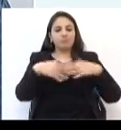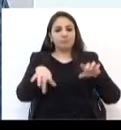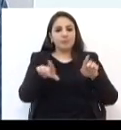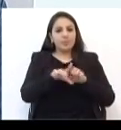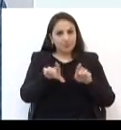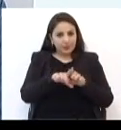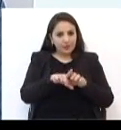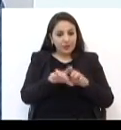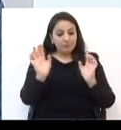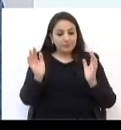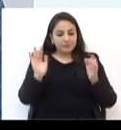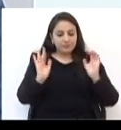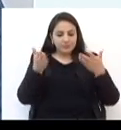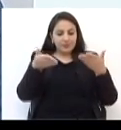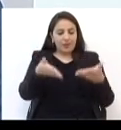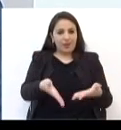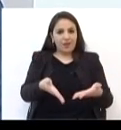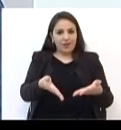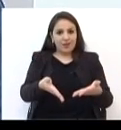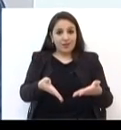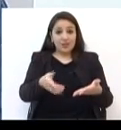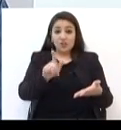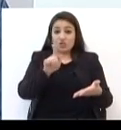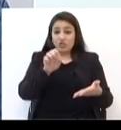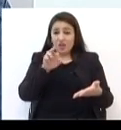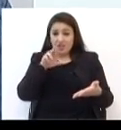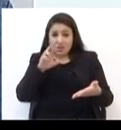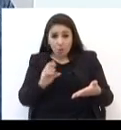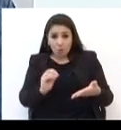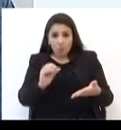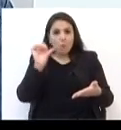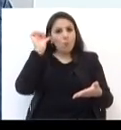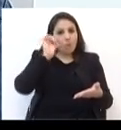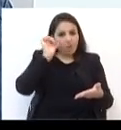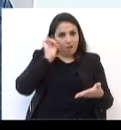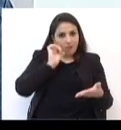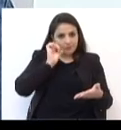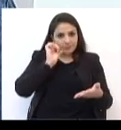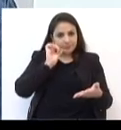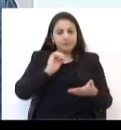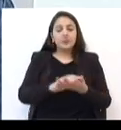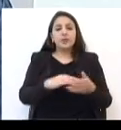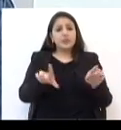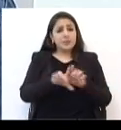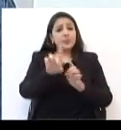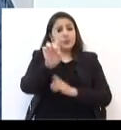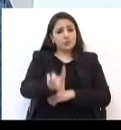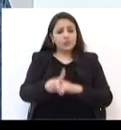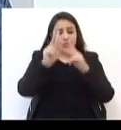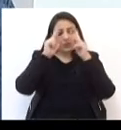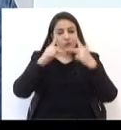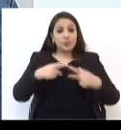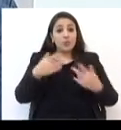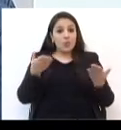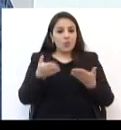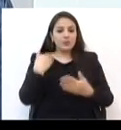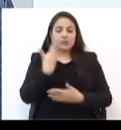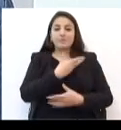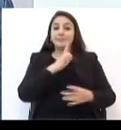aí, voltadas para a questão de gênero, para a questão da mulher e direitos humanos. Hoje nós